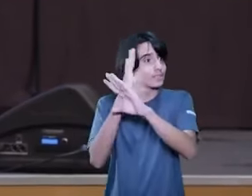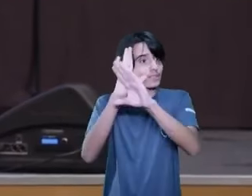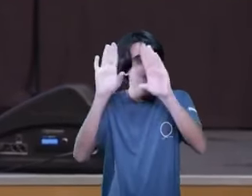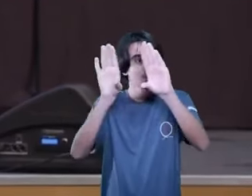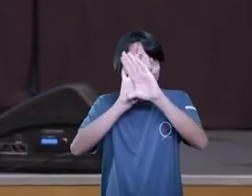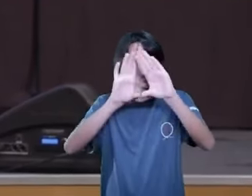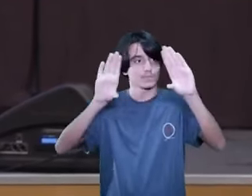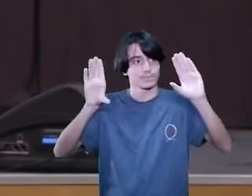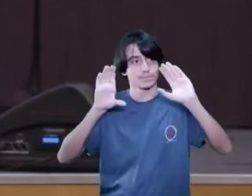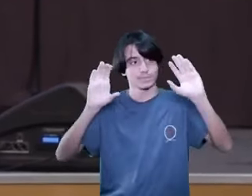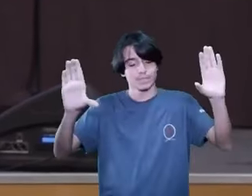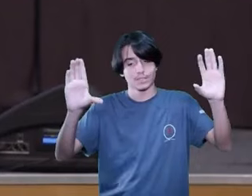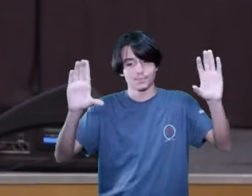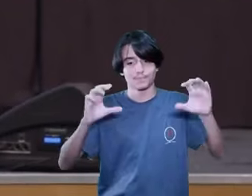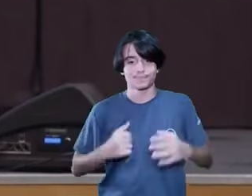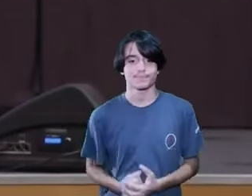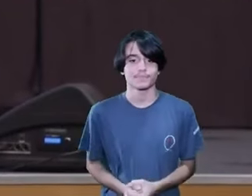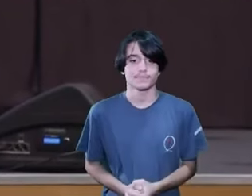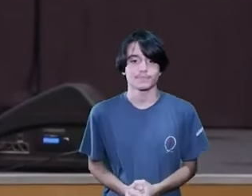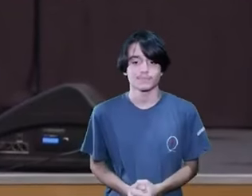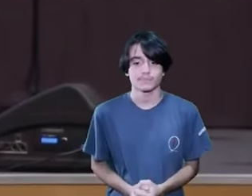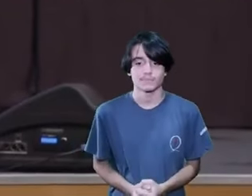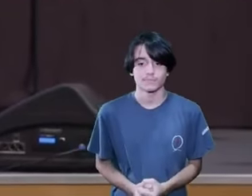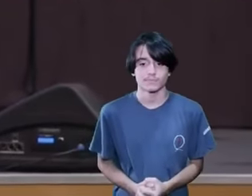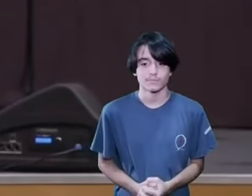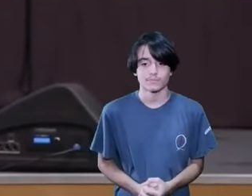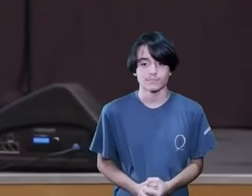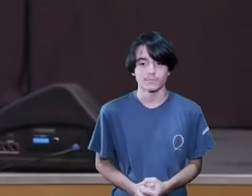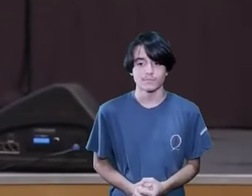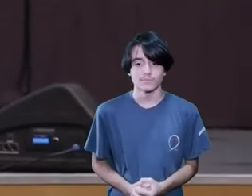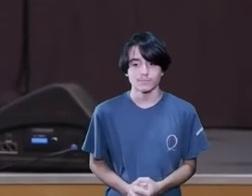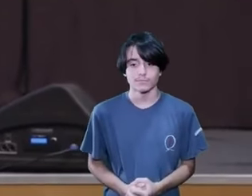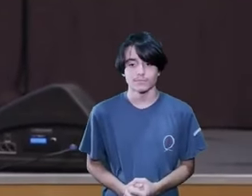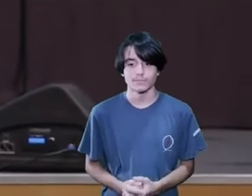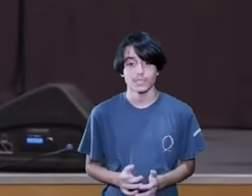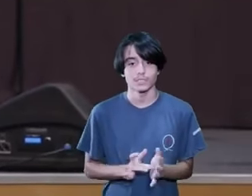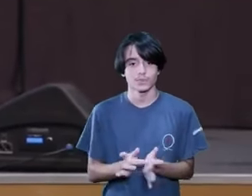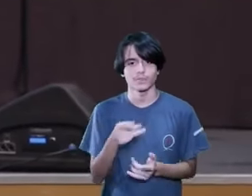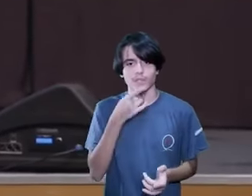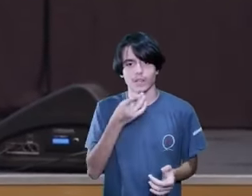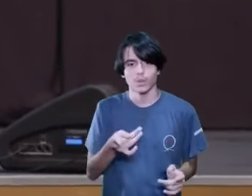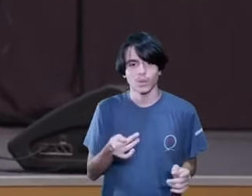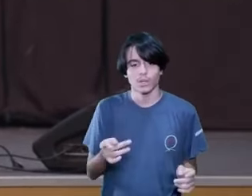no reino de Deus. Jesus falou das riquezas?